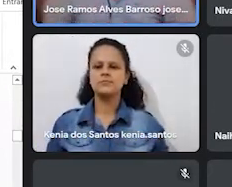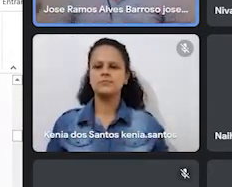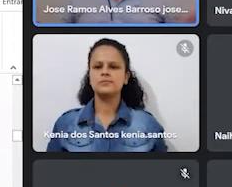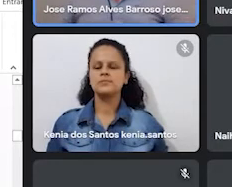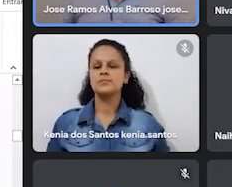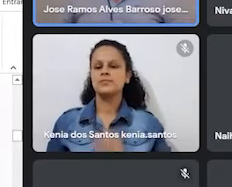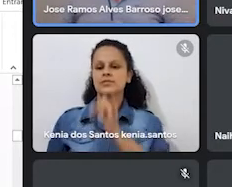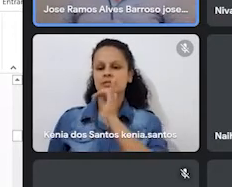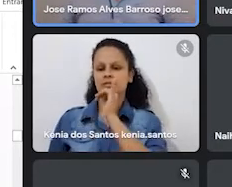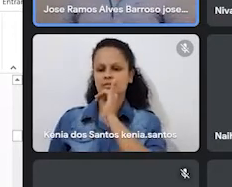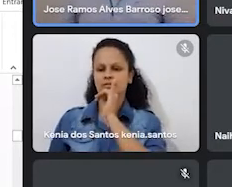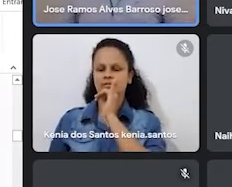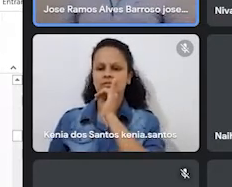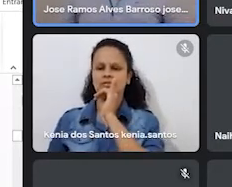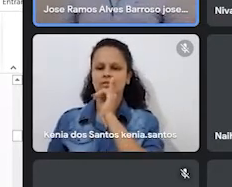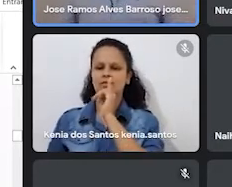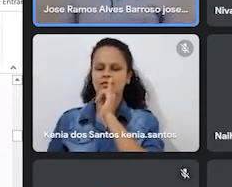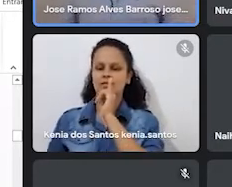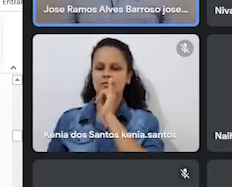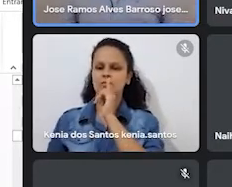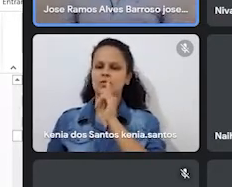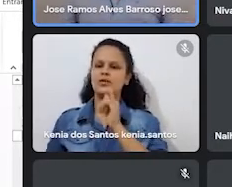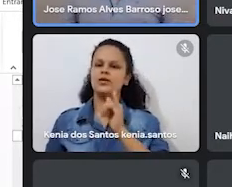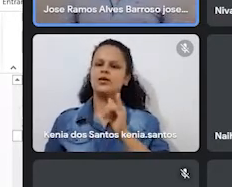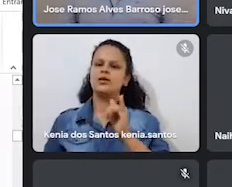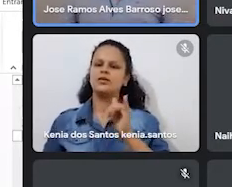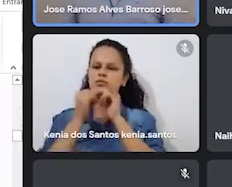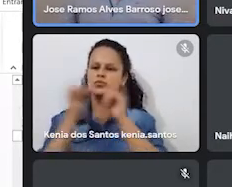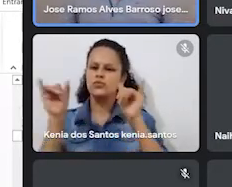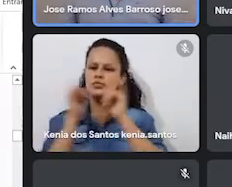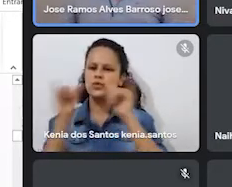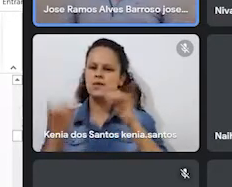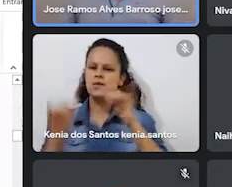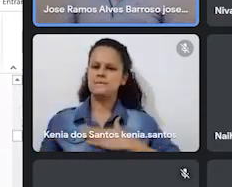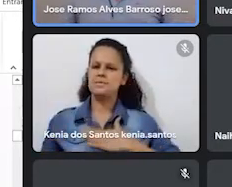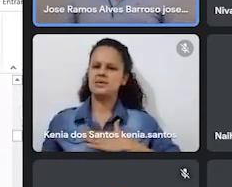qual que é a minha instalação? Tem quanto?